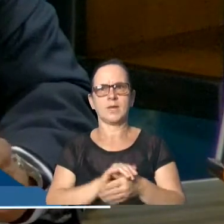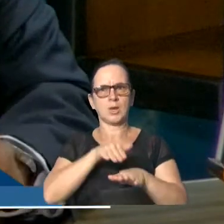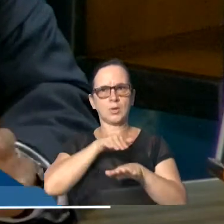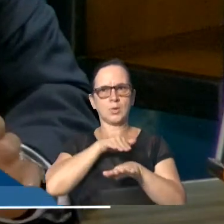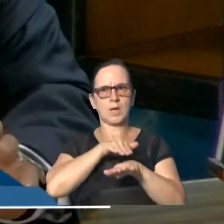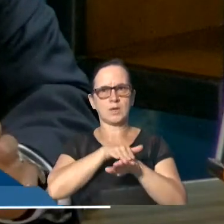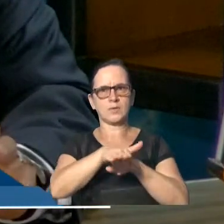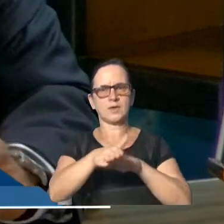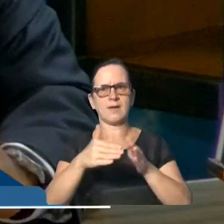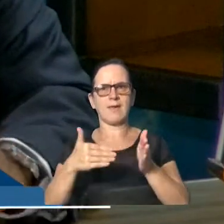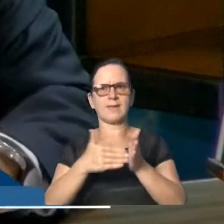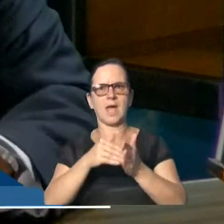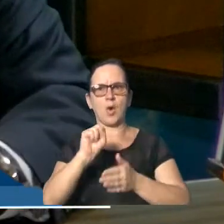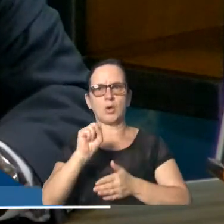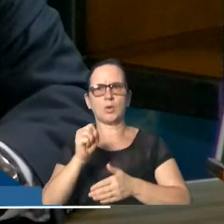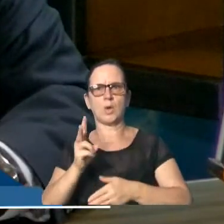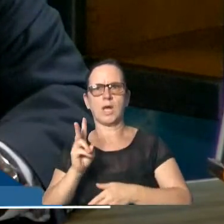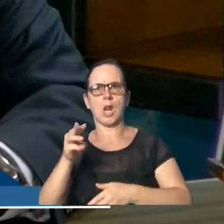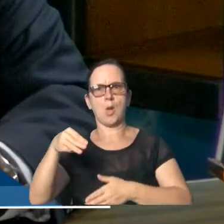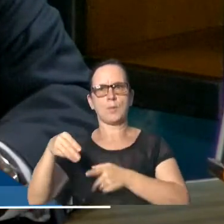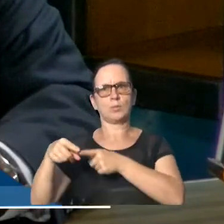asfalta até 8 quilômetros.